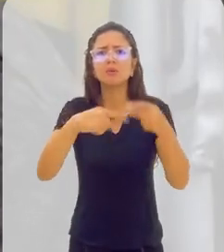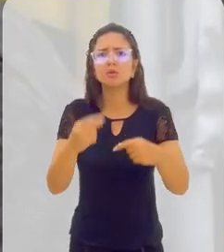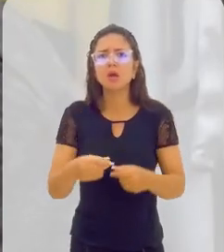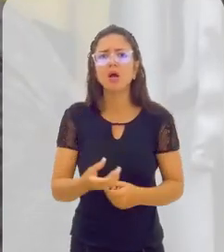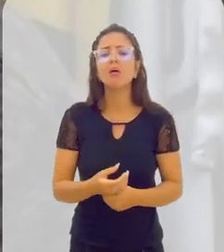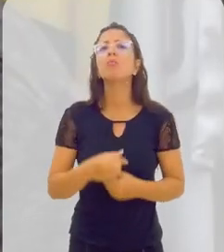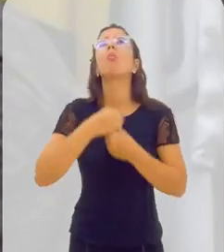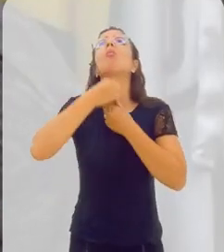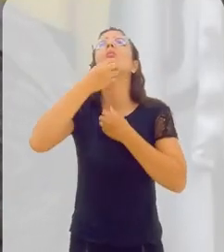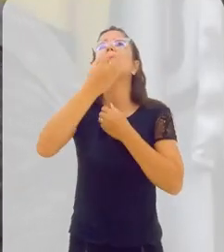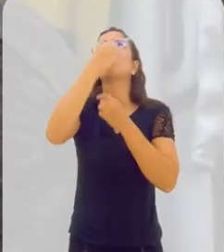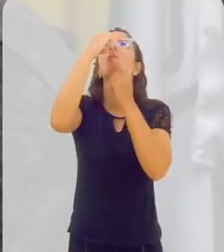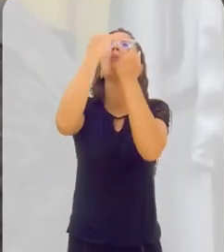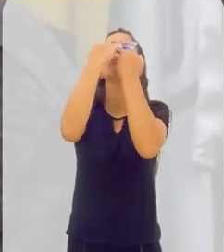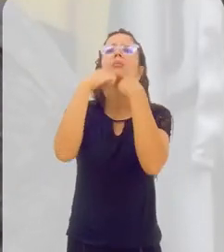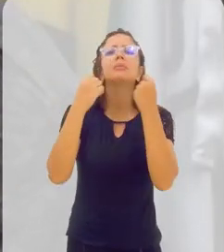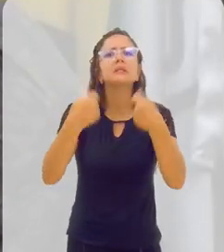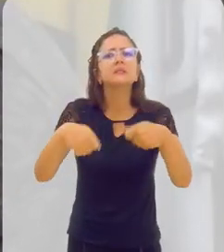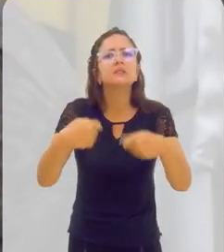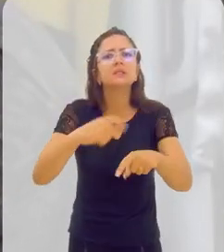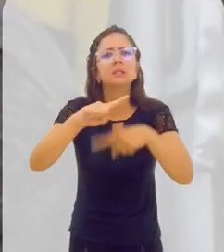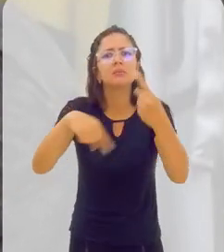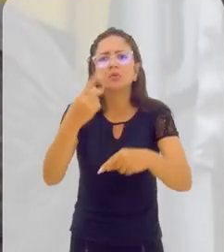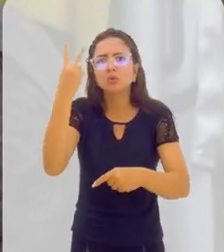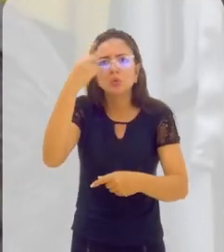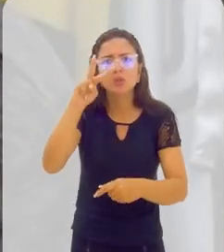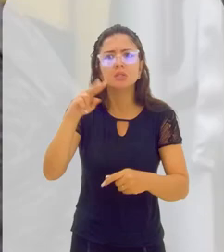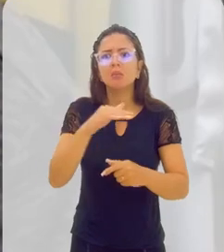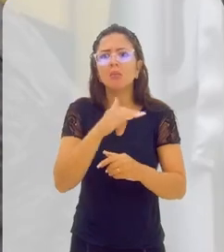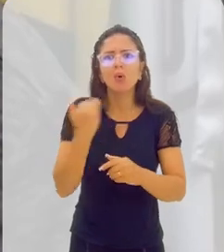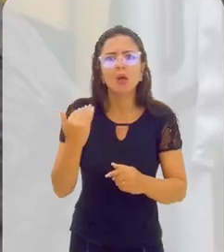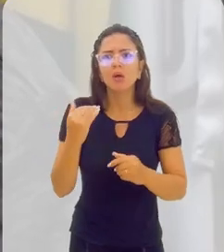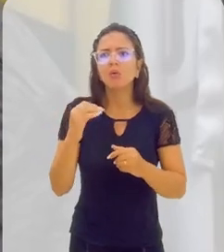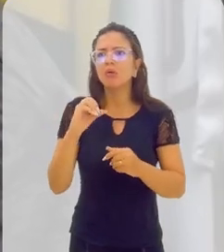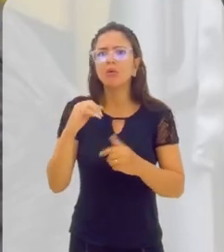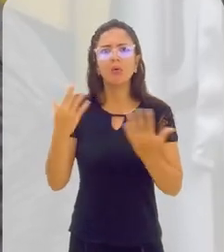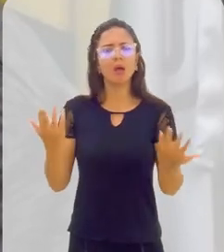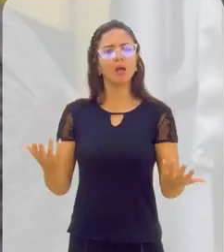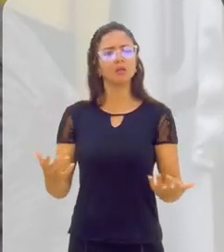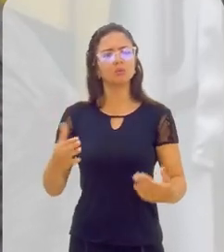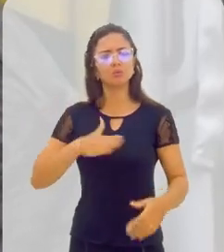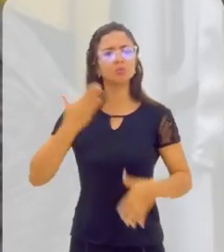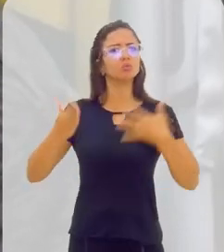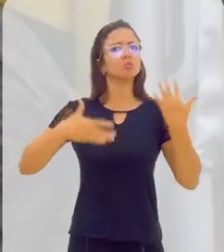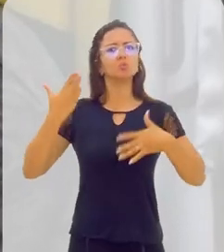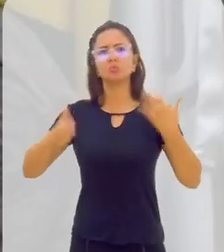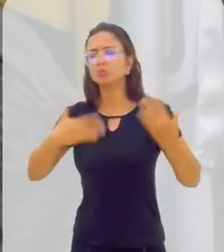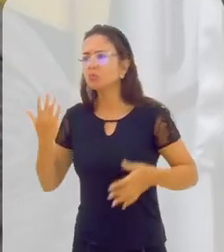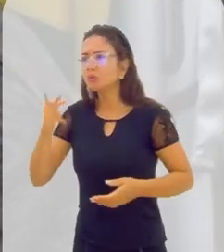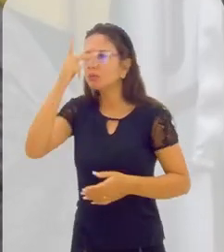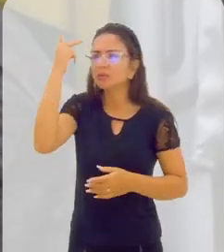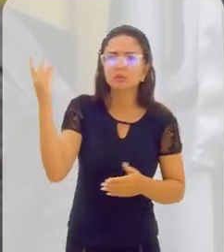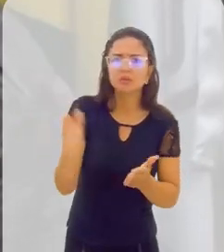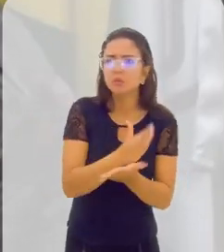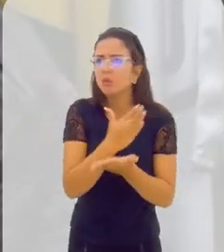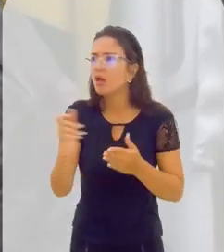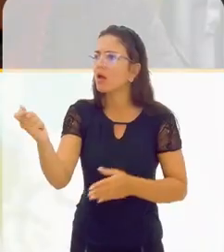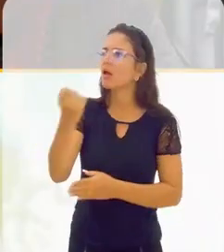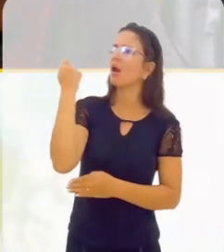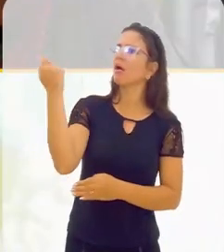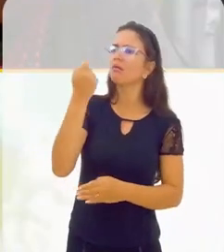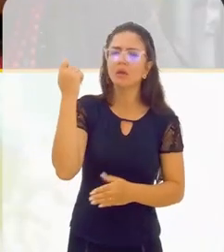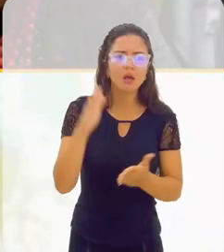morto em dois dias outro entrou grave saiu bem O outro ficou 40 dias inesperado